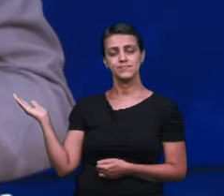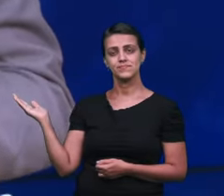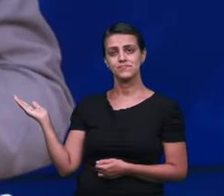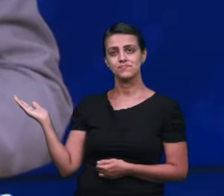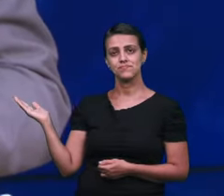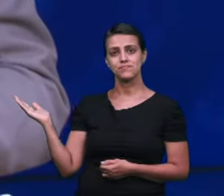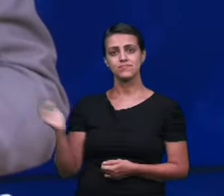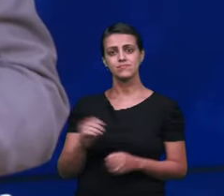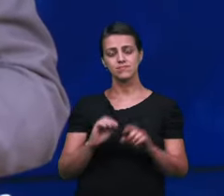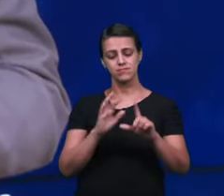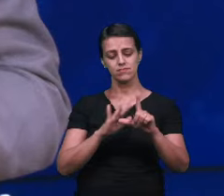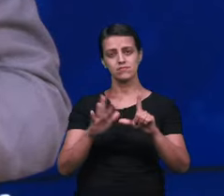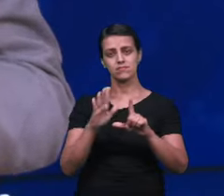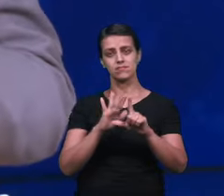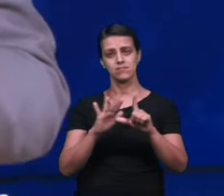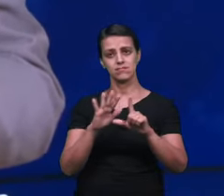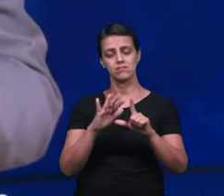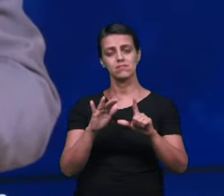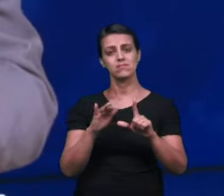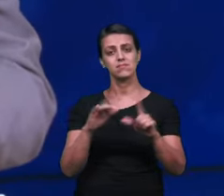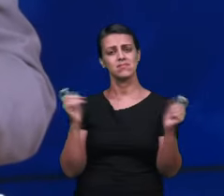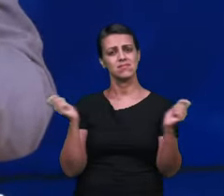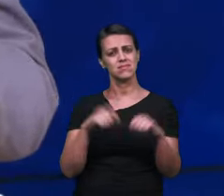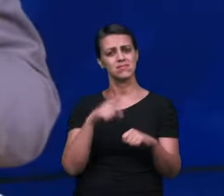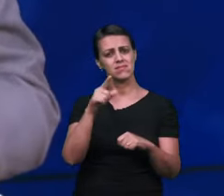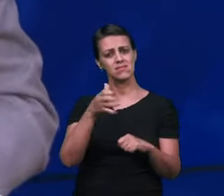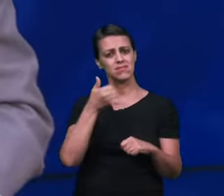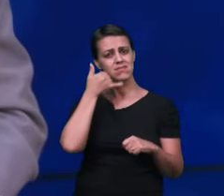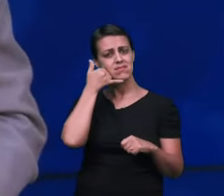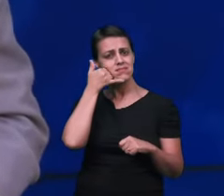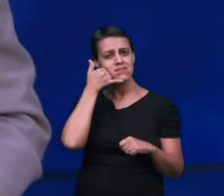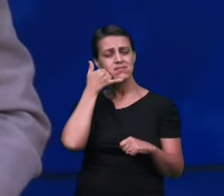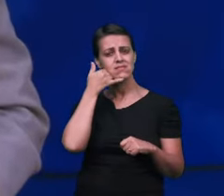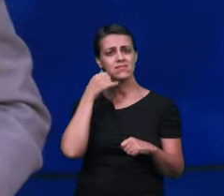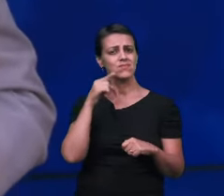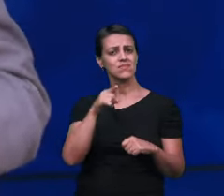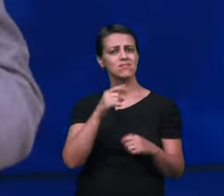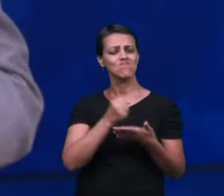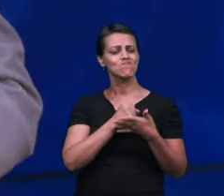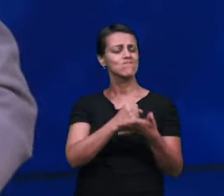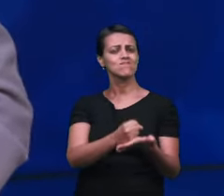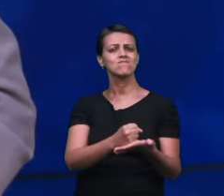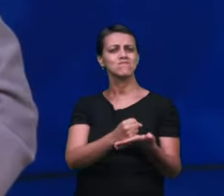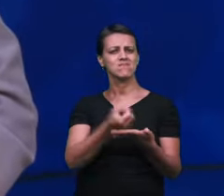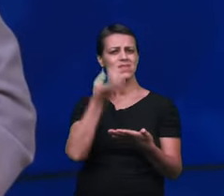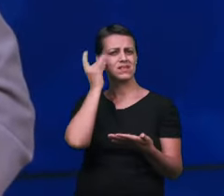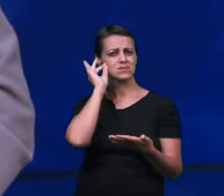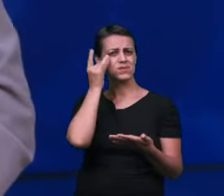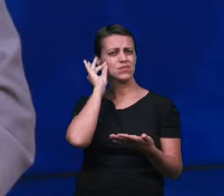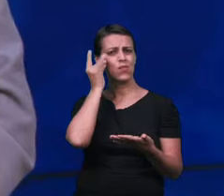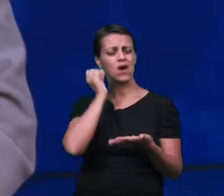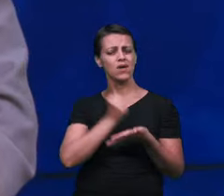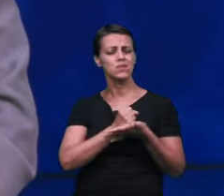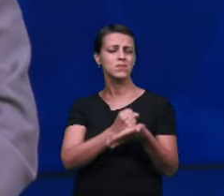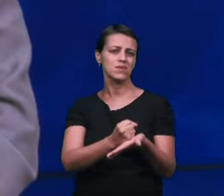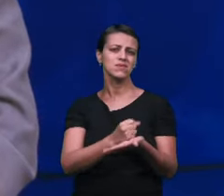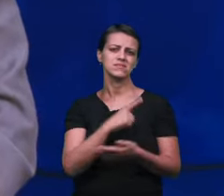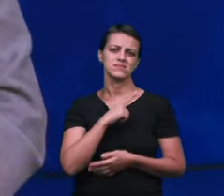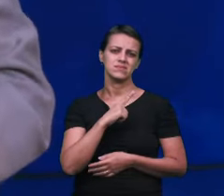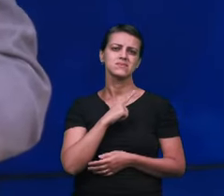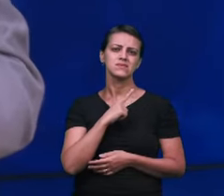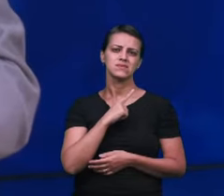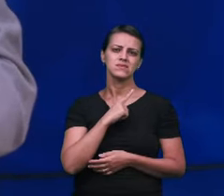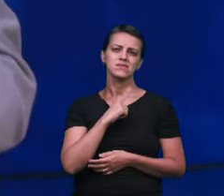esse número é para você ligar e receber uma assistência espiritual. É um projeto de assistência espiritual da Igreja Cristã